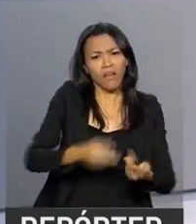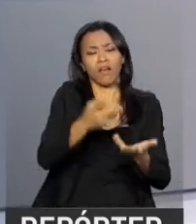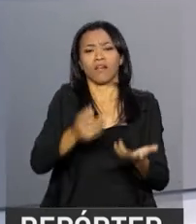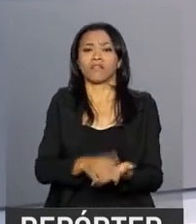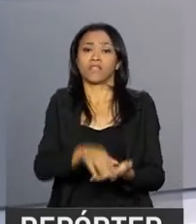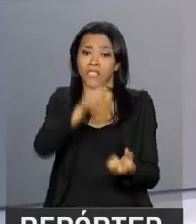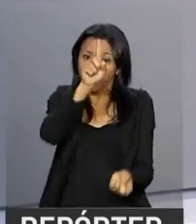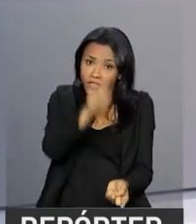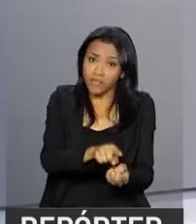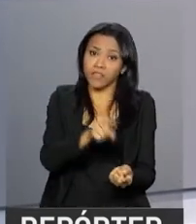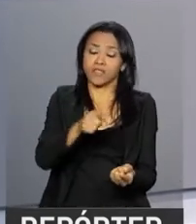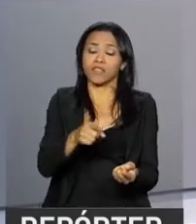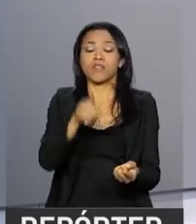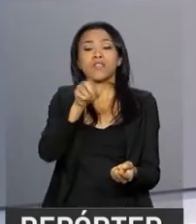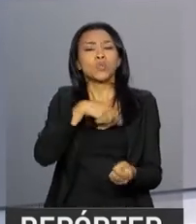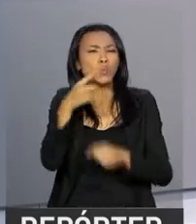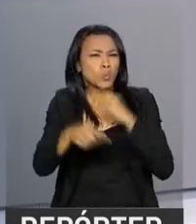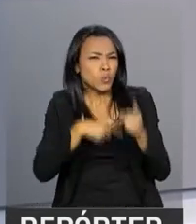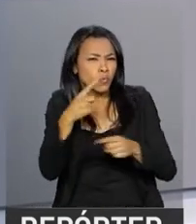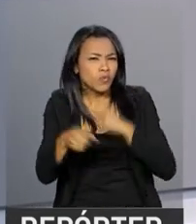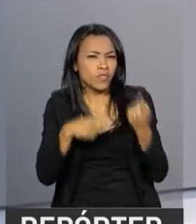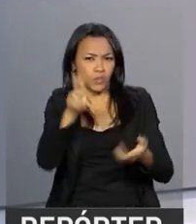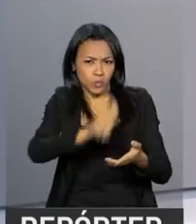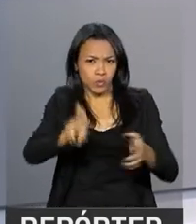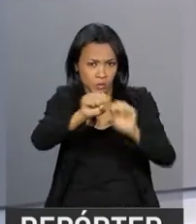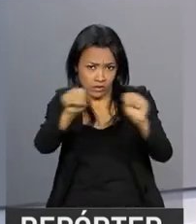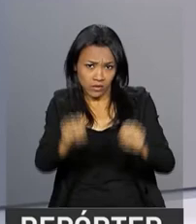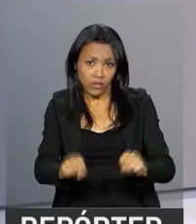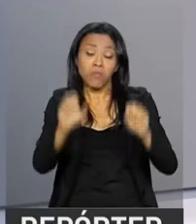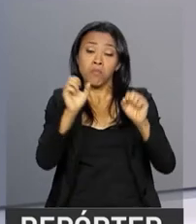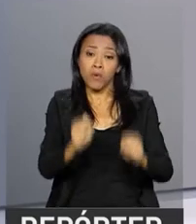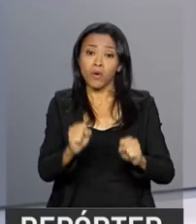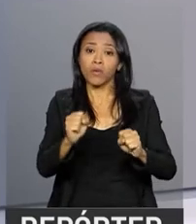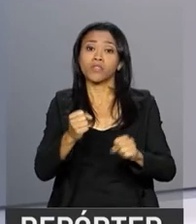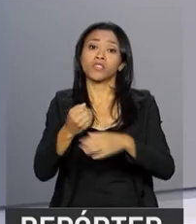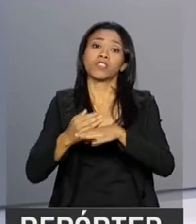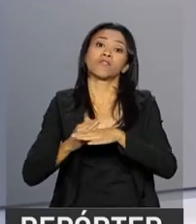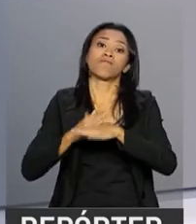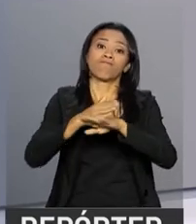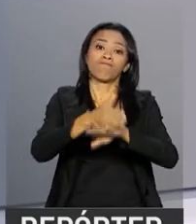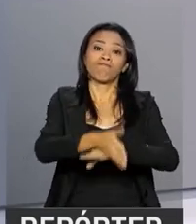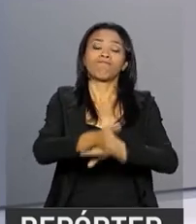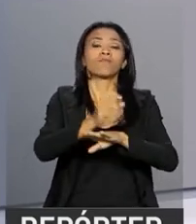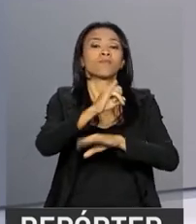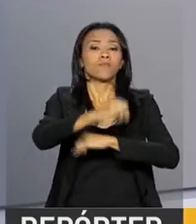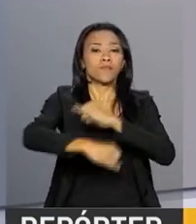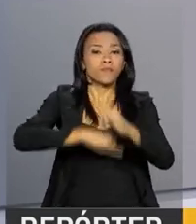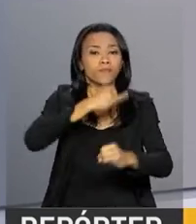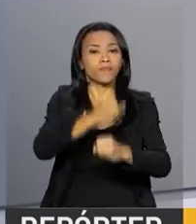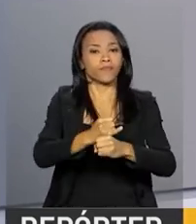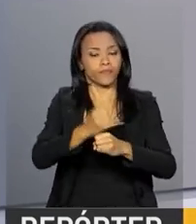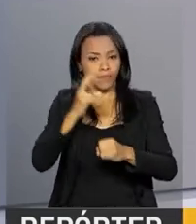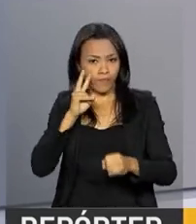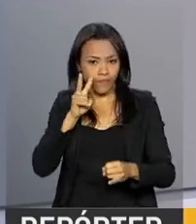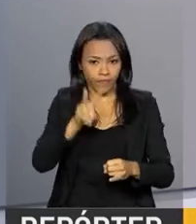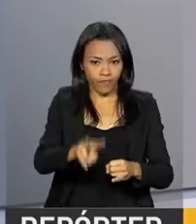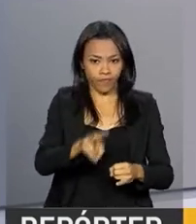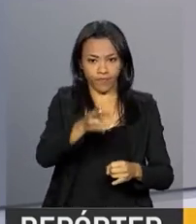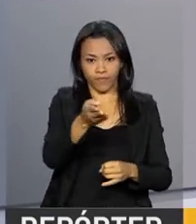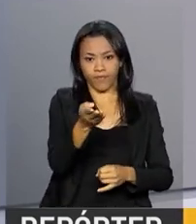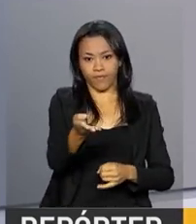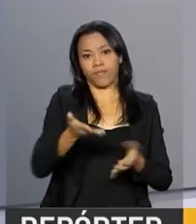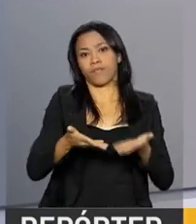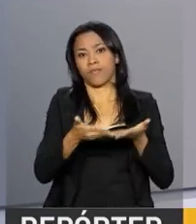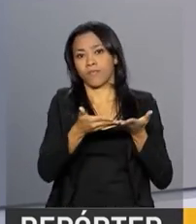dúvidas e sugestões dos empregadores deverão ser encaminhadas para a equipe de suporte do e social em portal ponto e